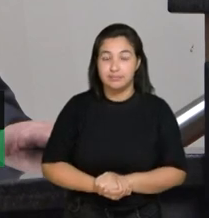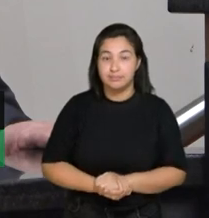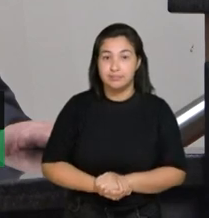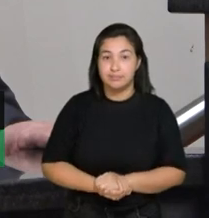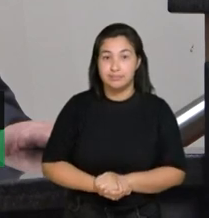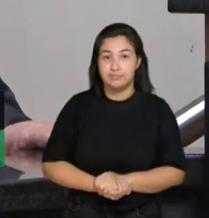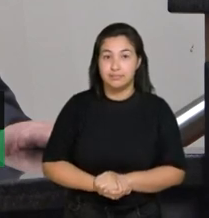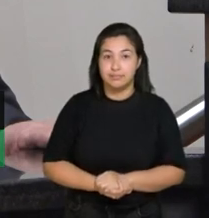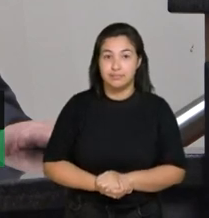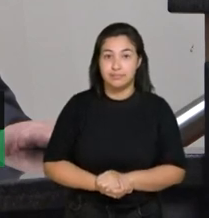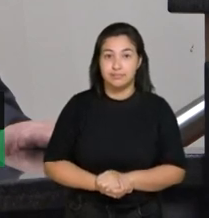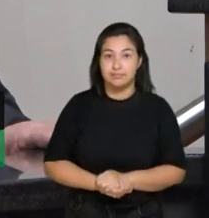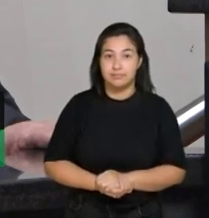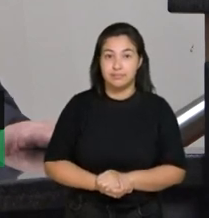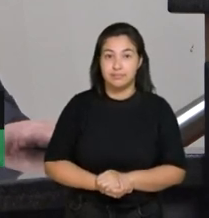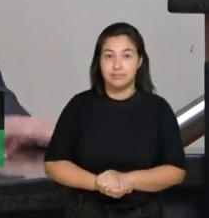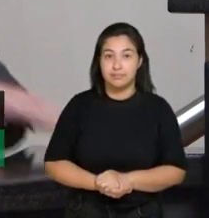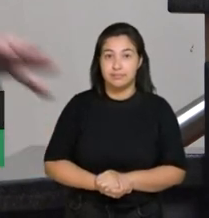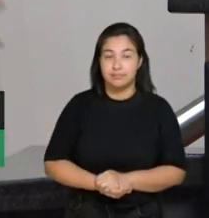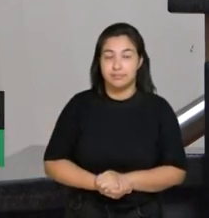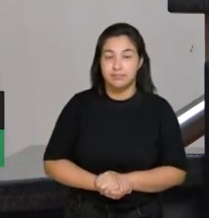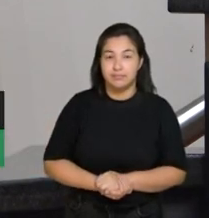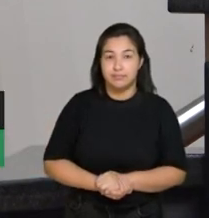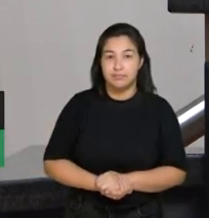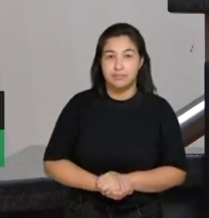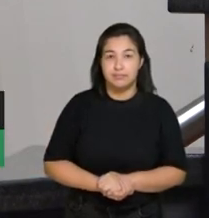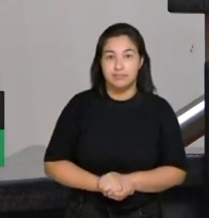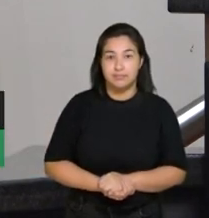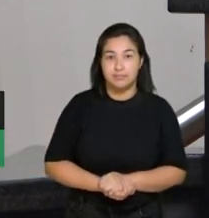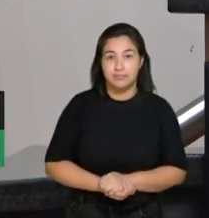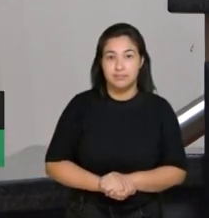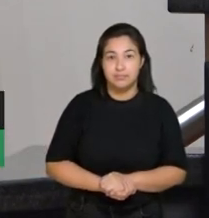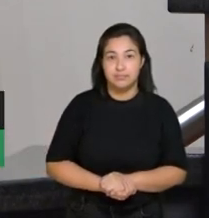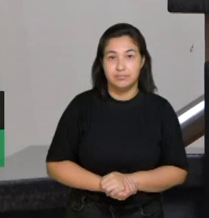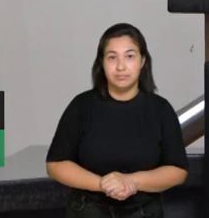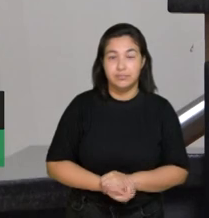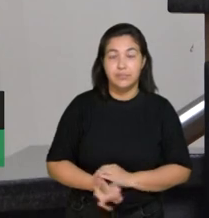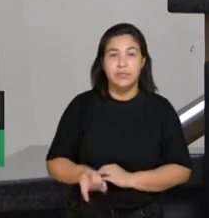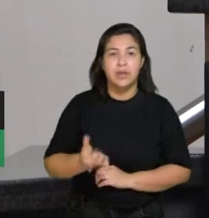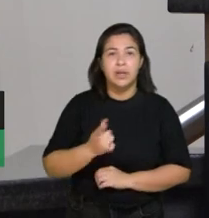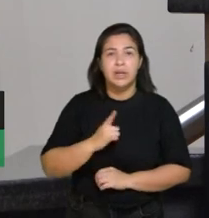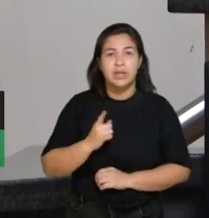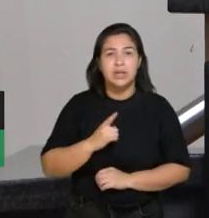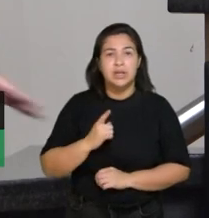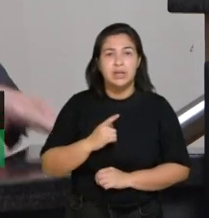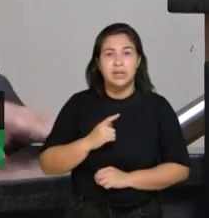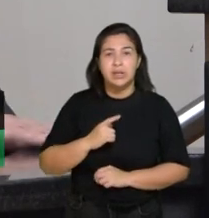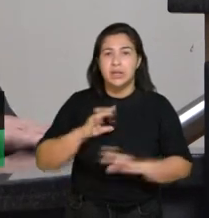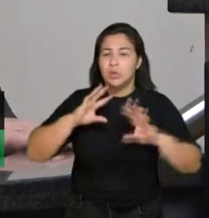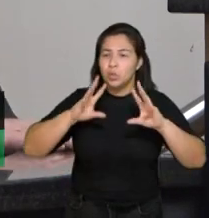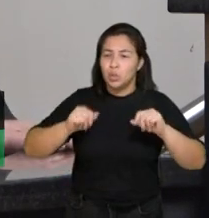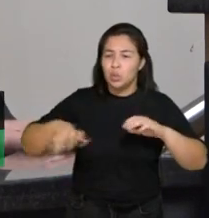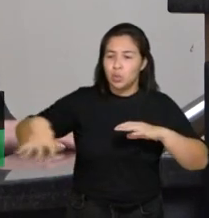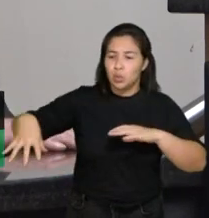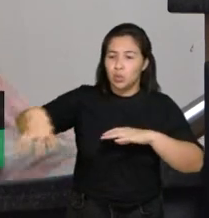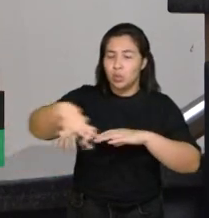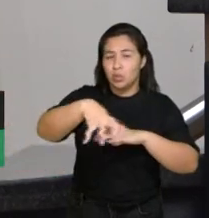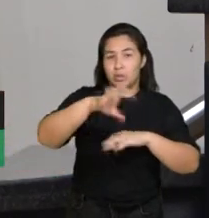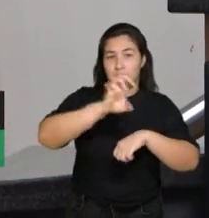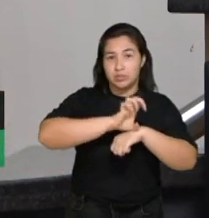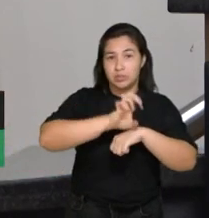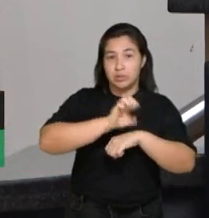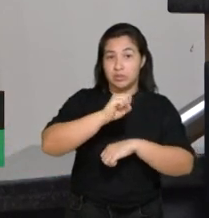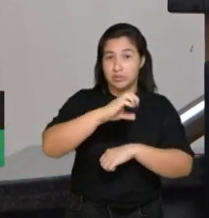Familiar e nós temos basicamente em todas as regiões do Estado